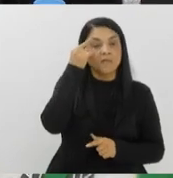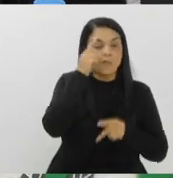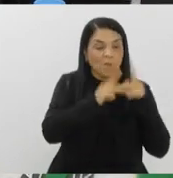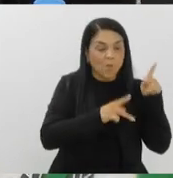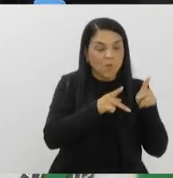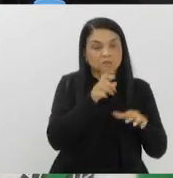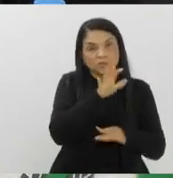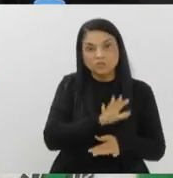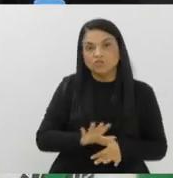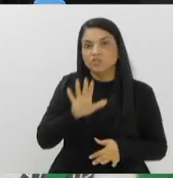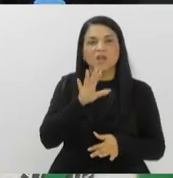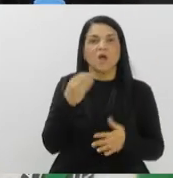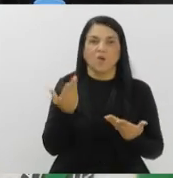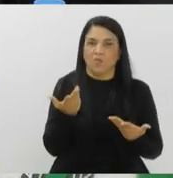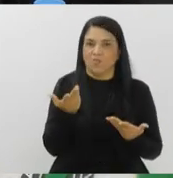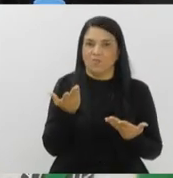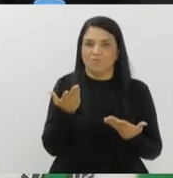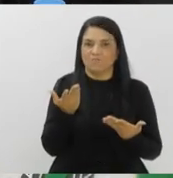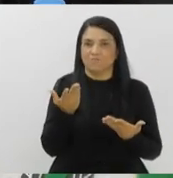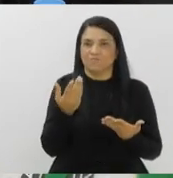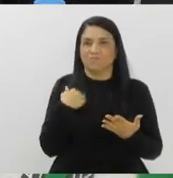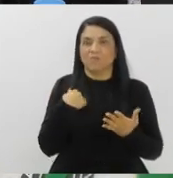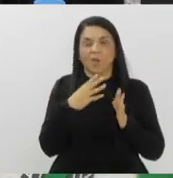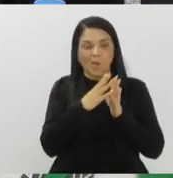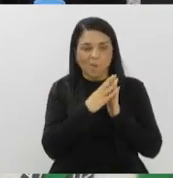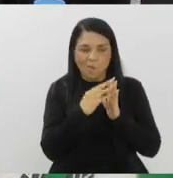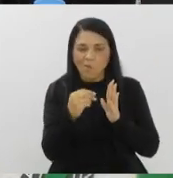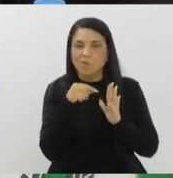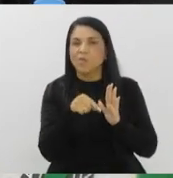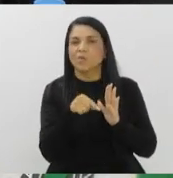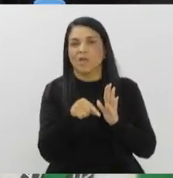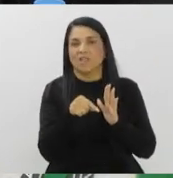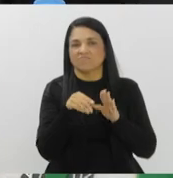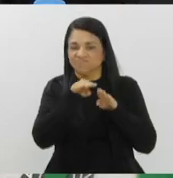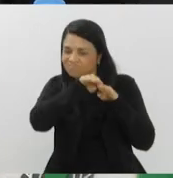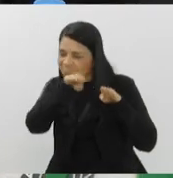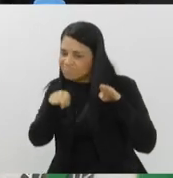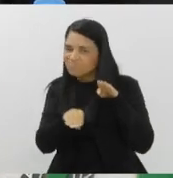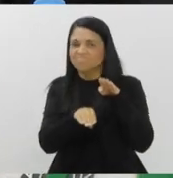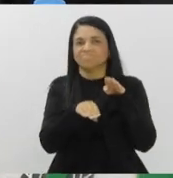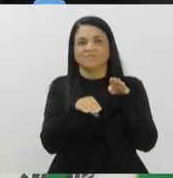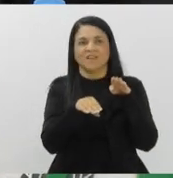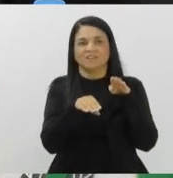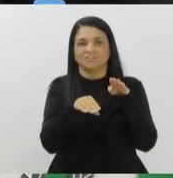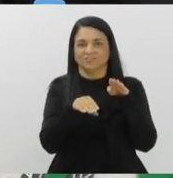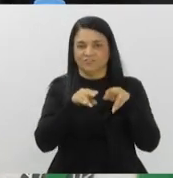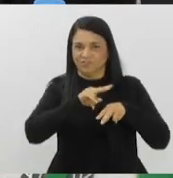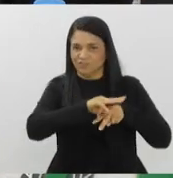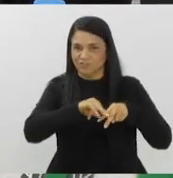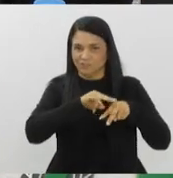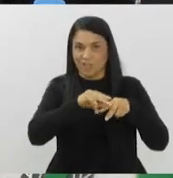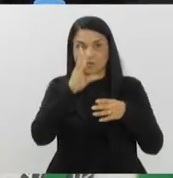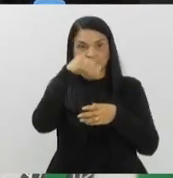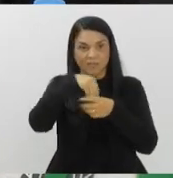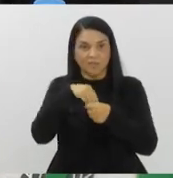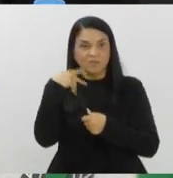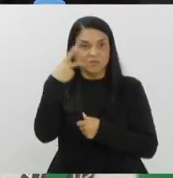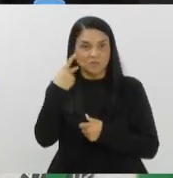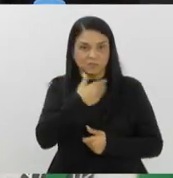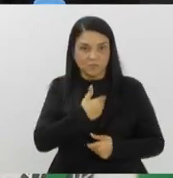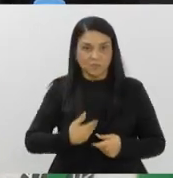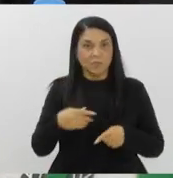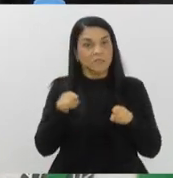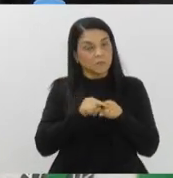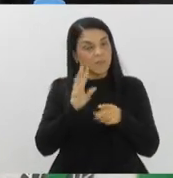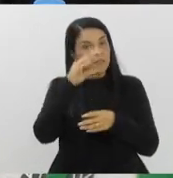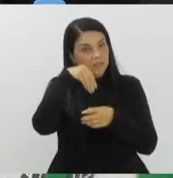Então, é o espelho também das desigualdades de gênero dentro da política pública, mas dentro do fazer política